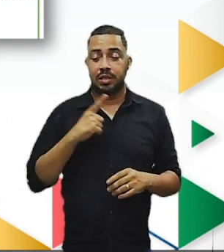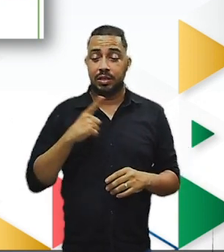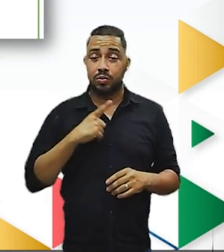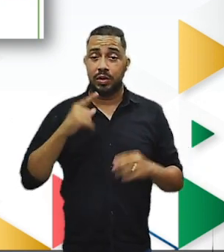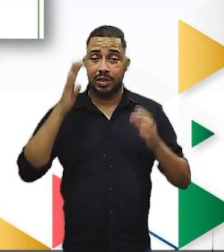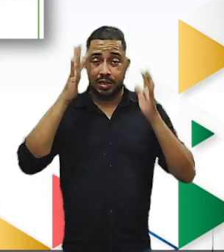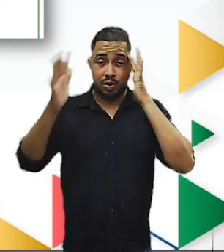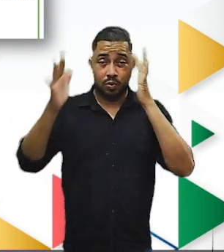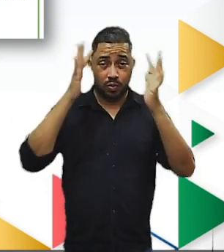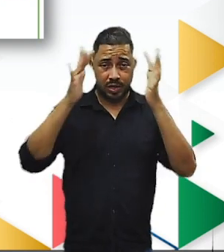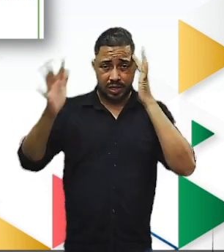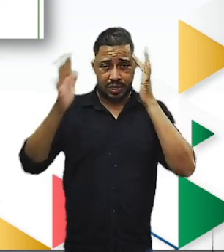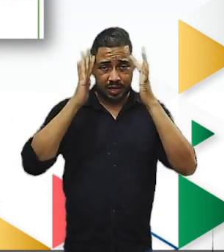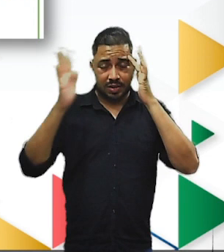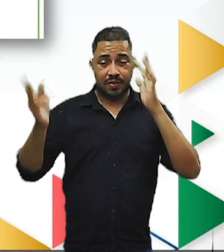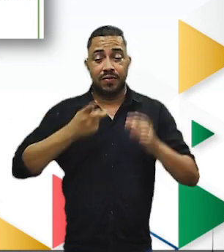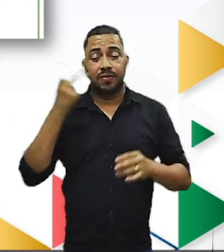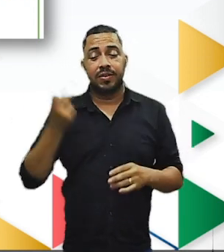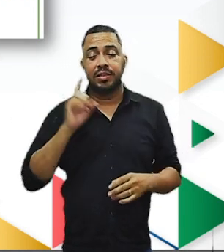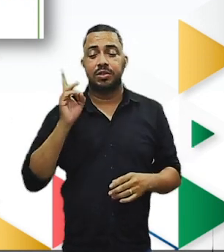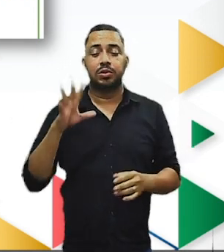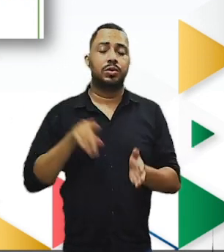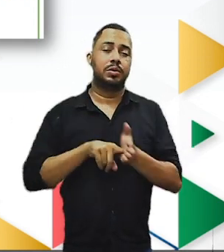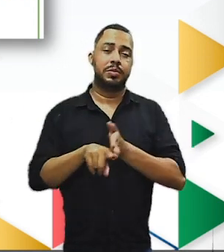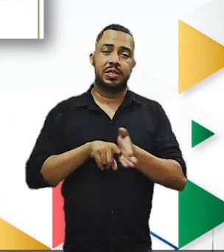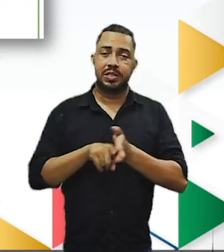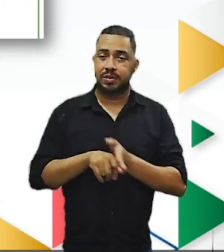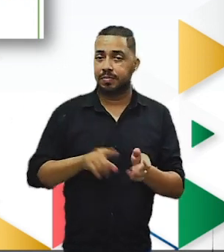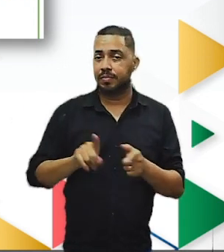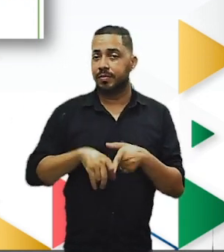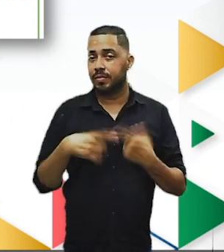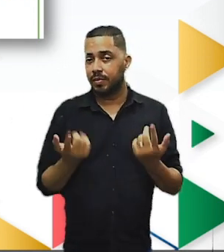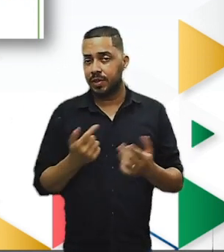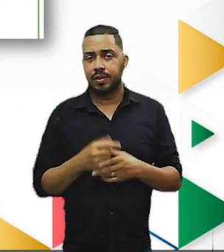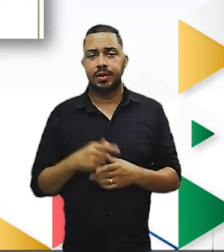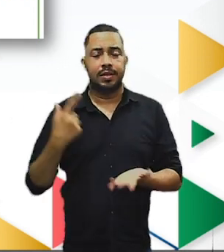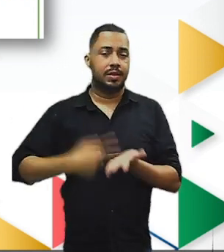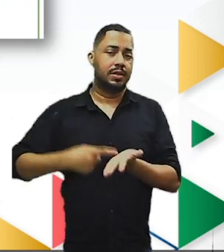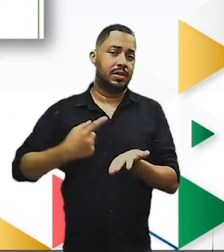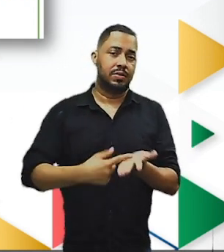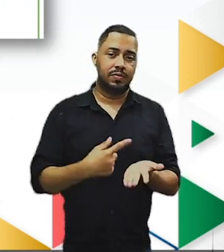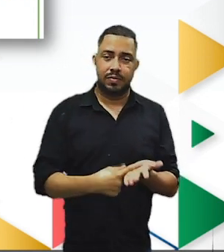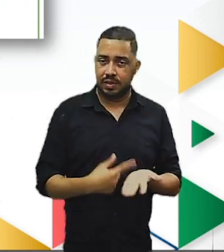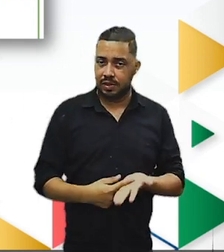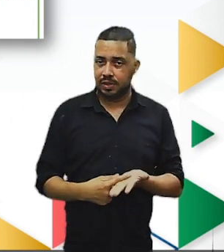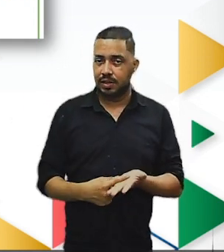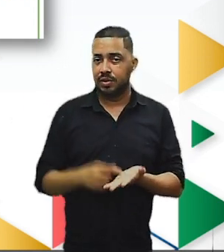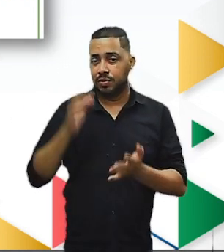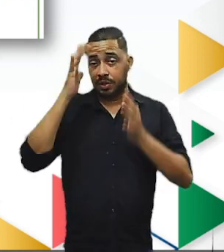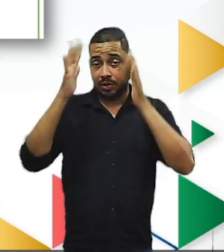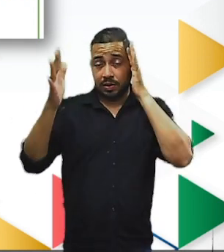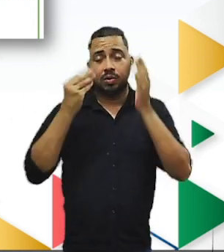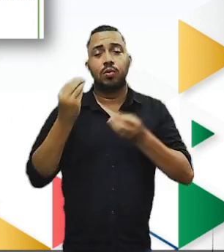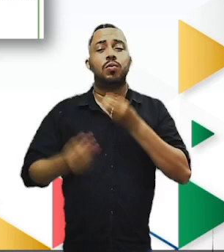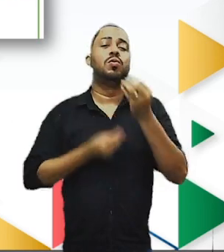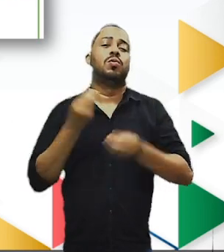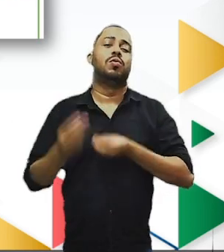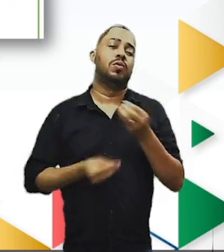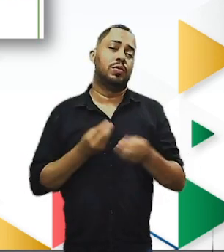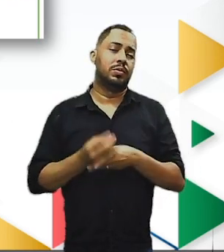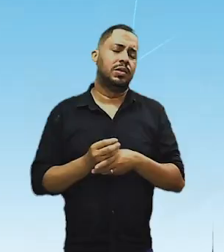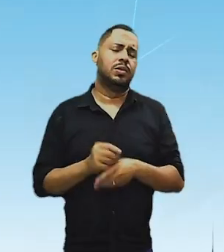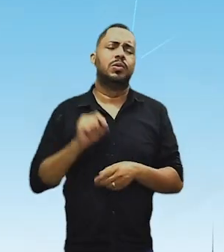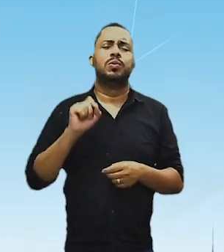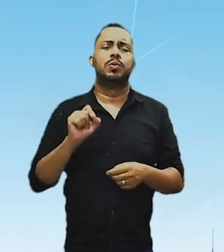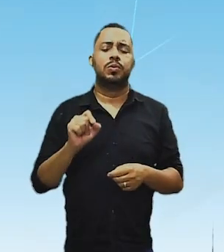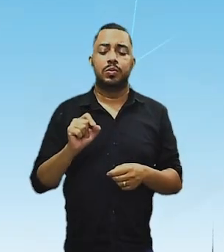teoria. Aqui não falamos apenas em pesquisas, mas algo que dê vida à sua teoria. Como assim? O que é